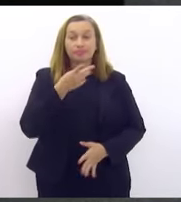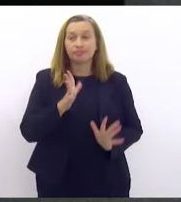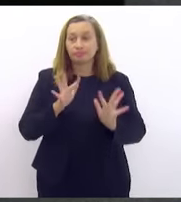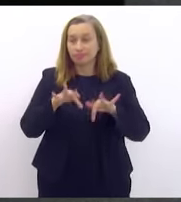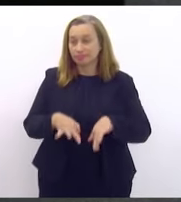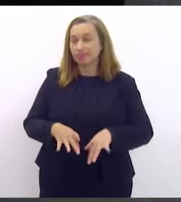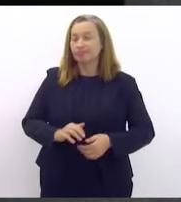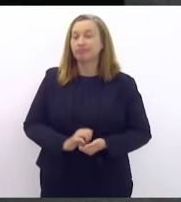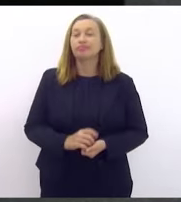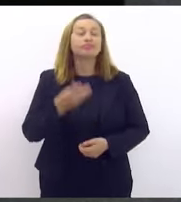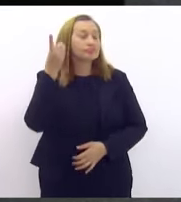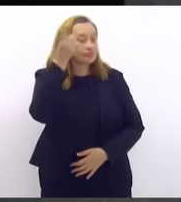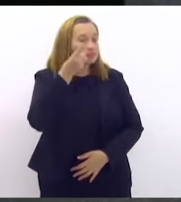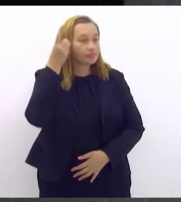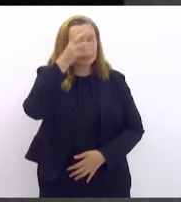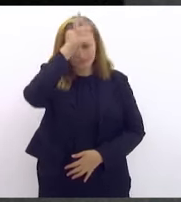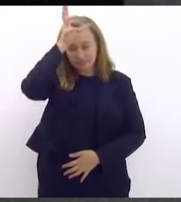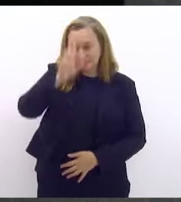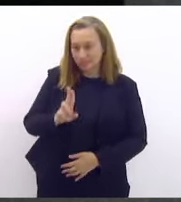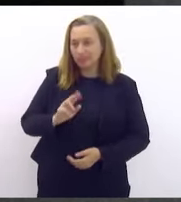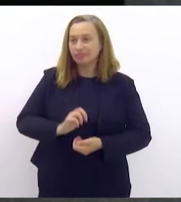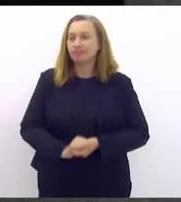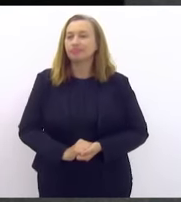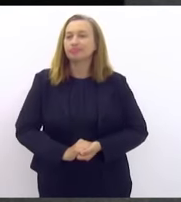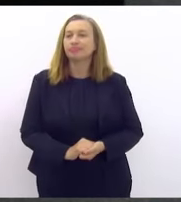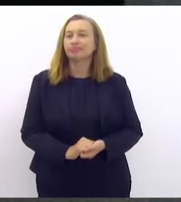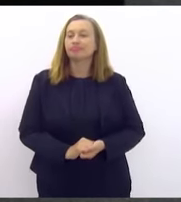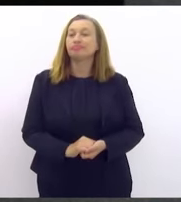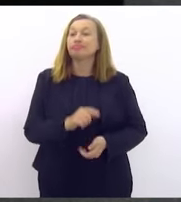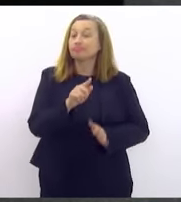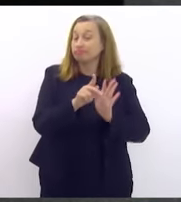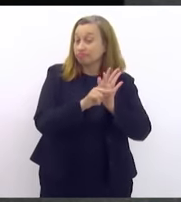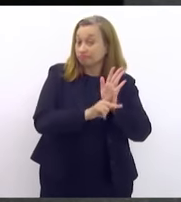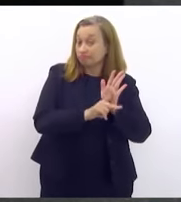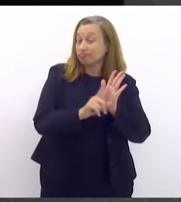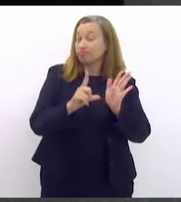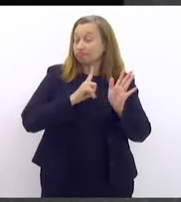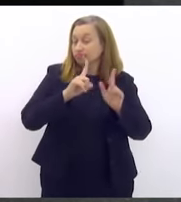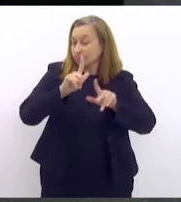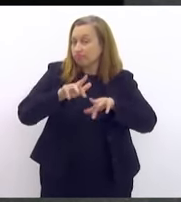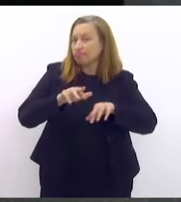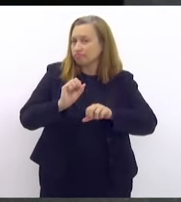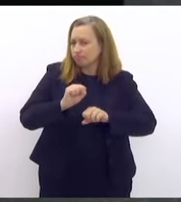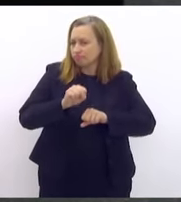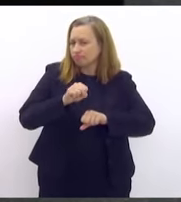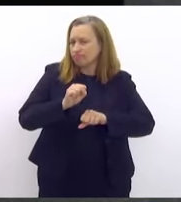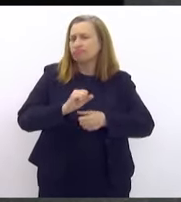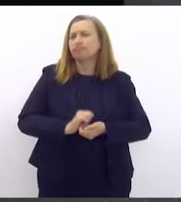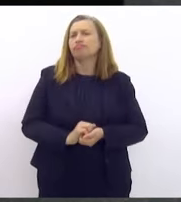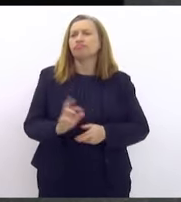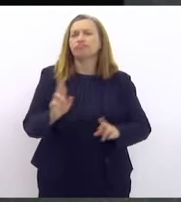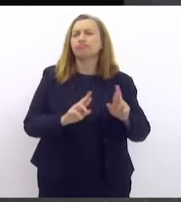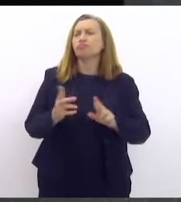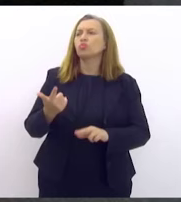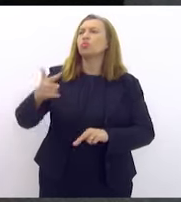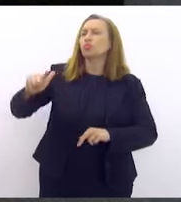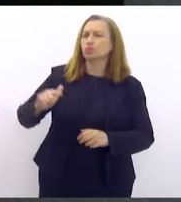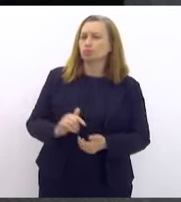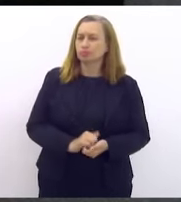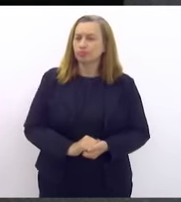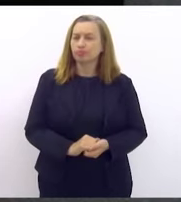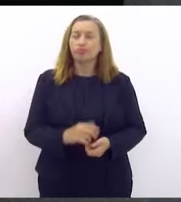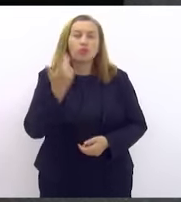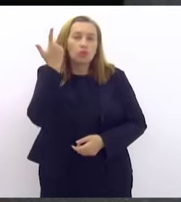já, deputada Tia Ju, que esse projeto ele tem uma diferença em relação a outros, porque